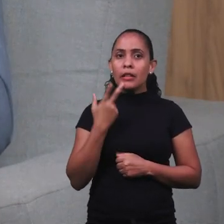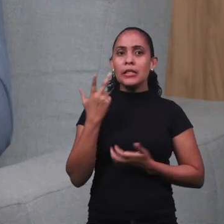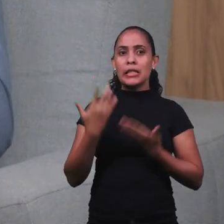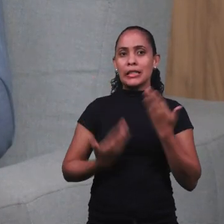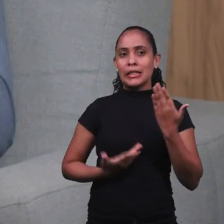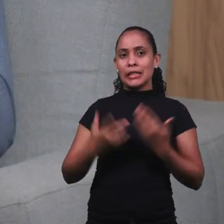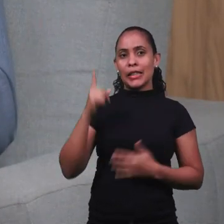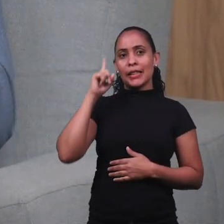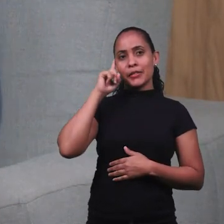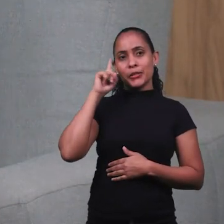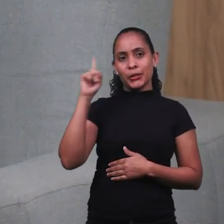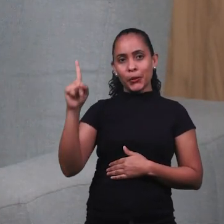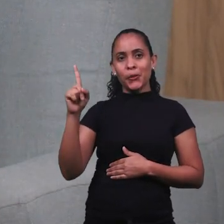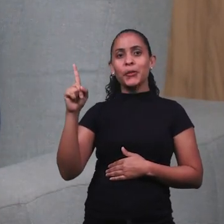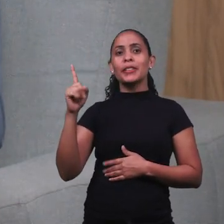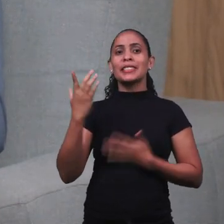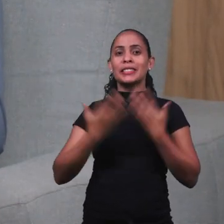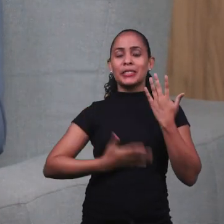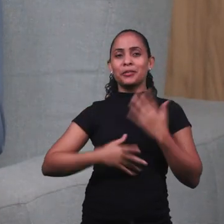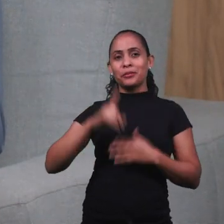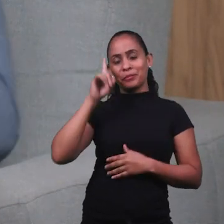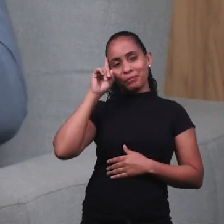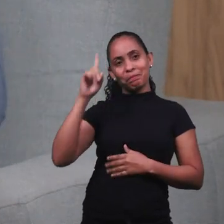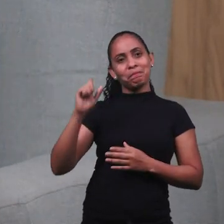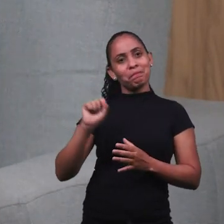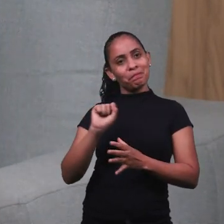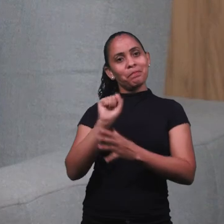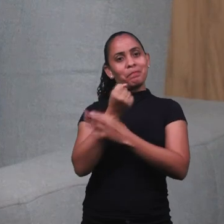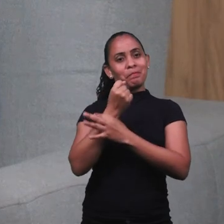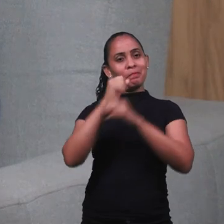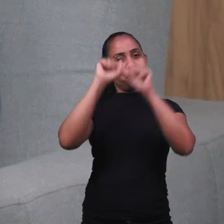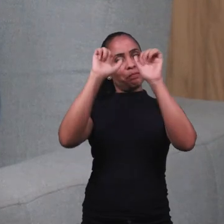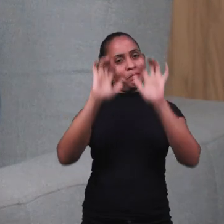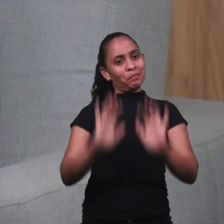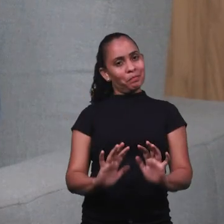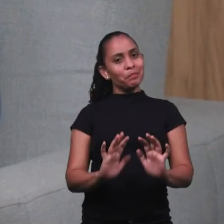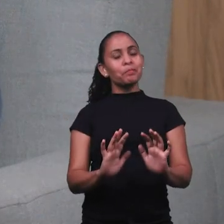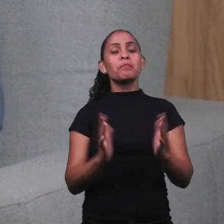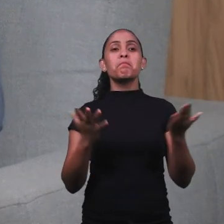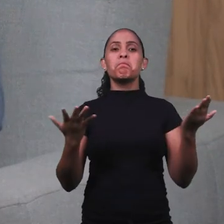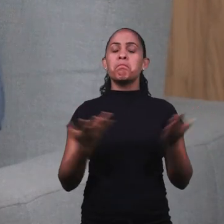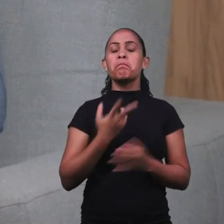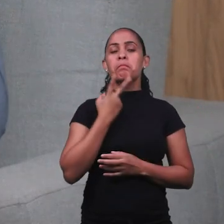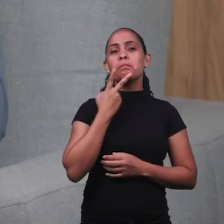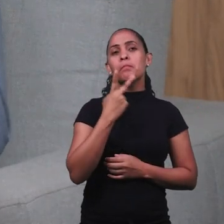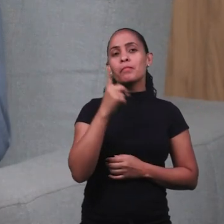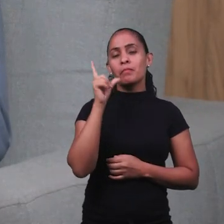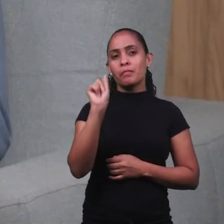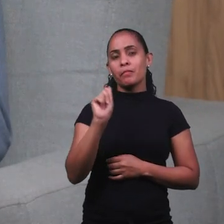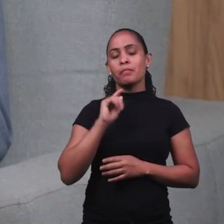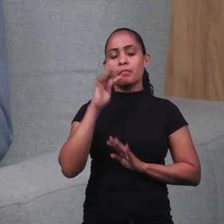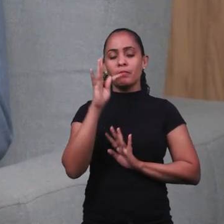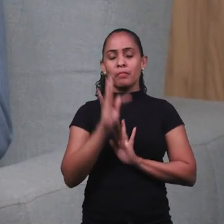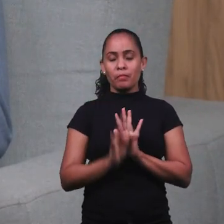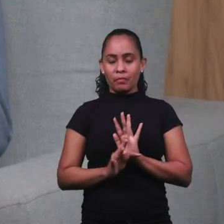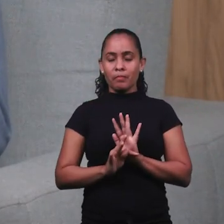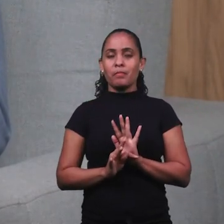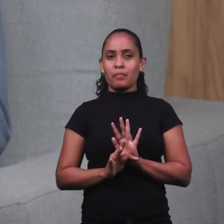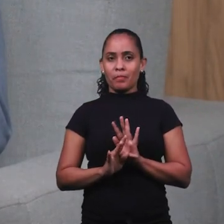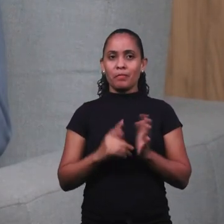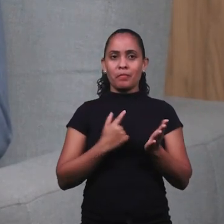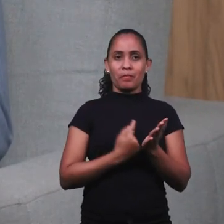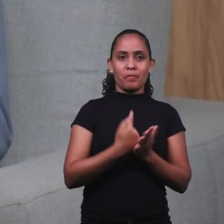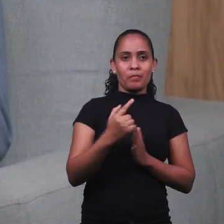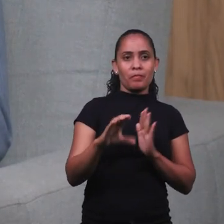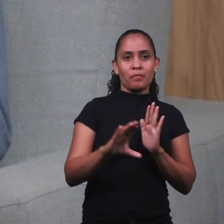ao Senhor. E servir ao Senhor nos garante a bênção. Para falar disso, eu quero usar o texto aqui de